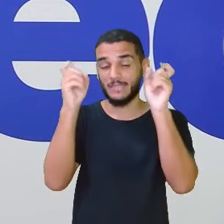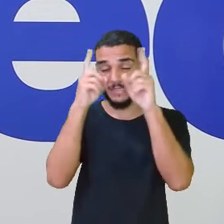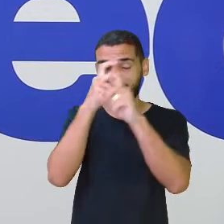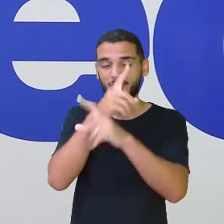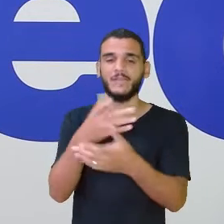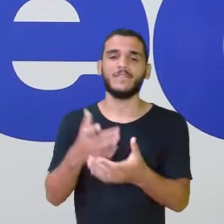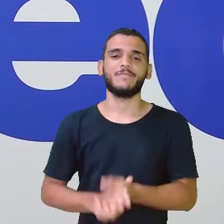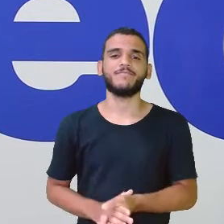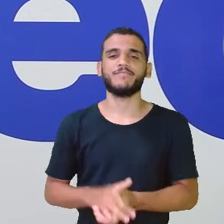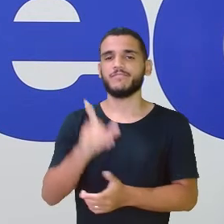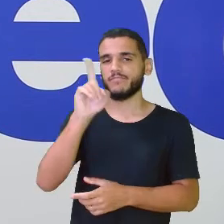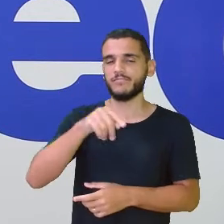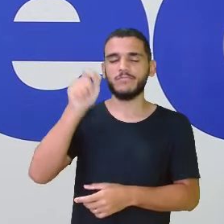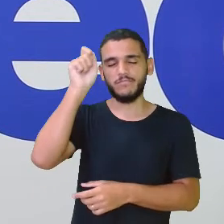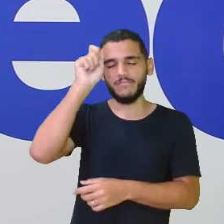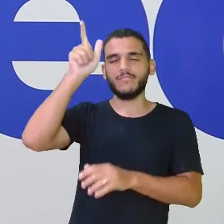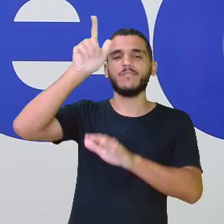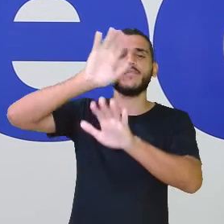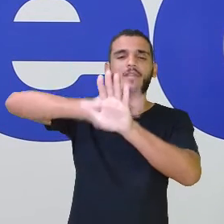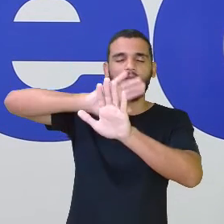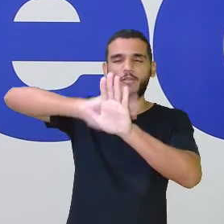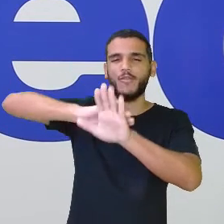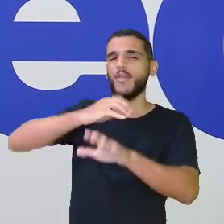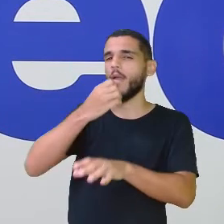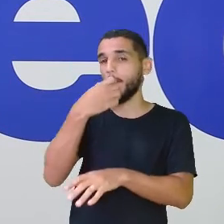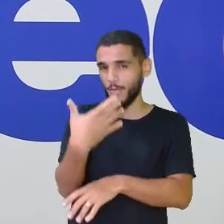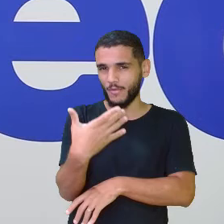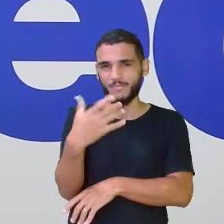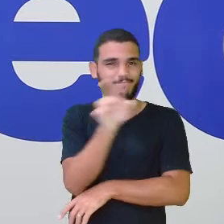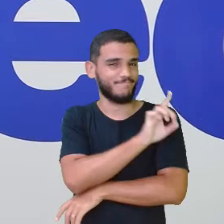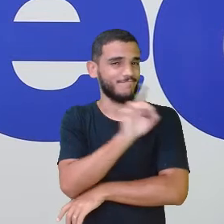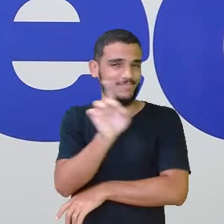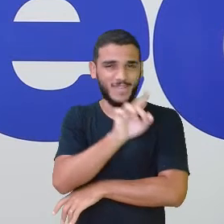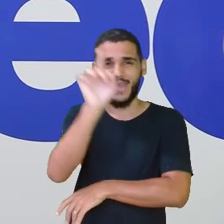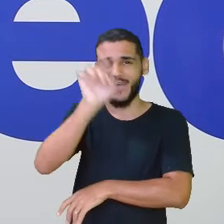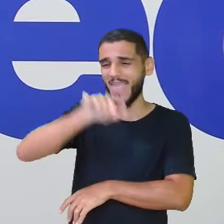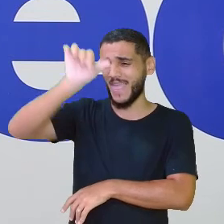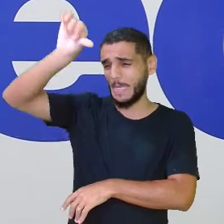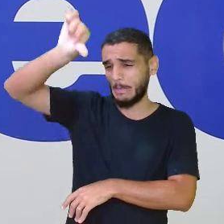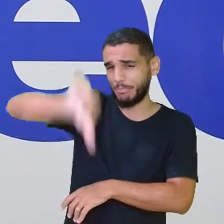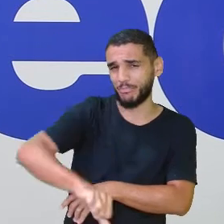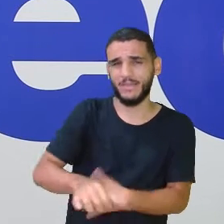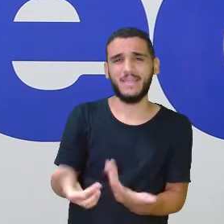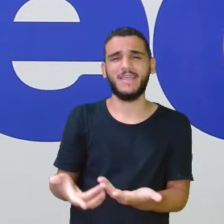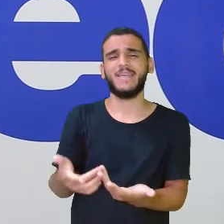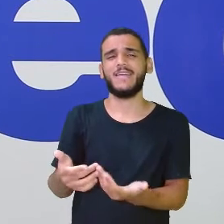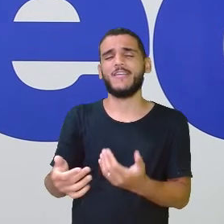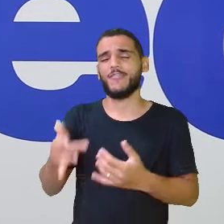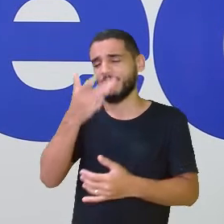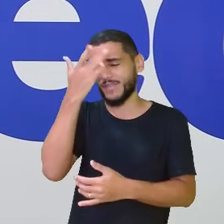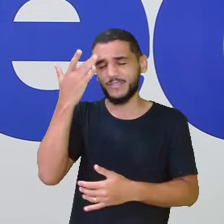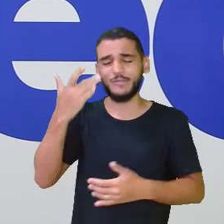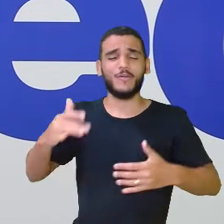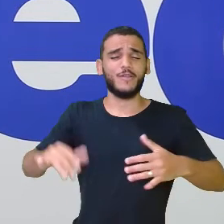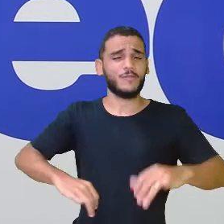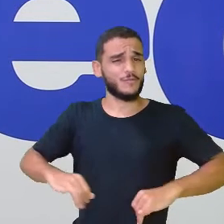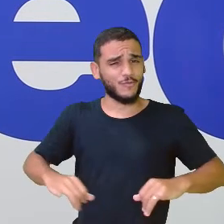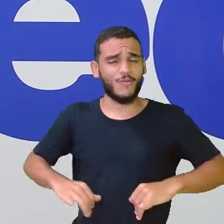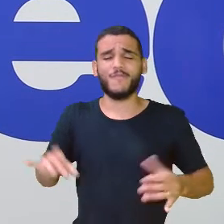aí que, de fato, não foi nem um pouco benéfica, né? Massacrou muito ali os